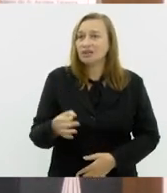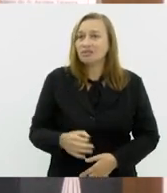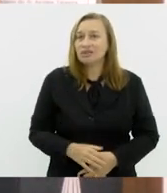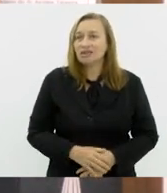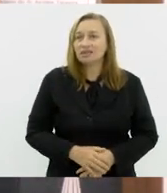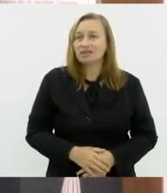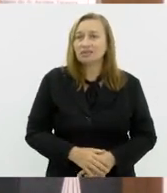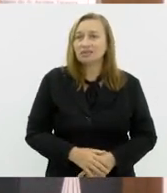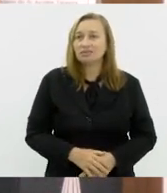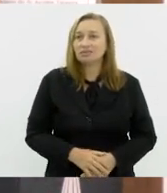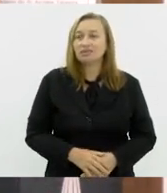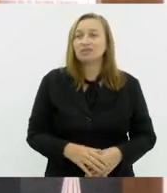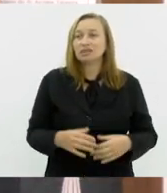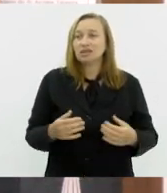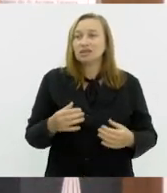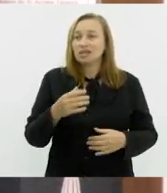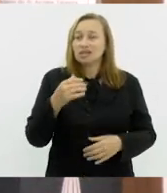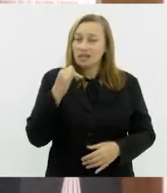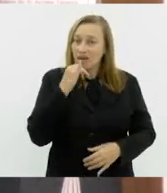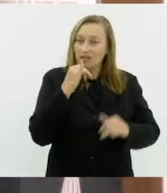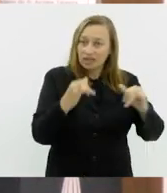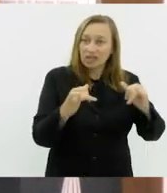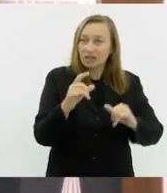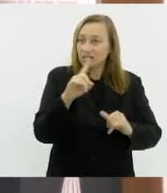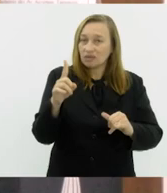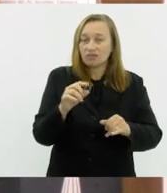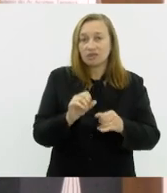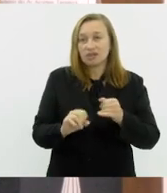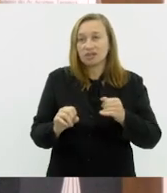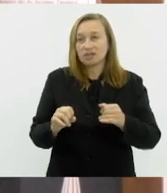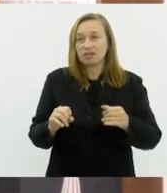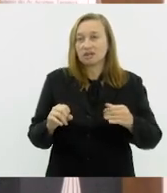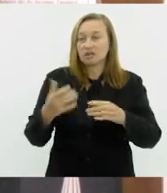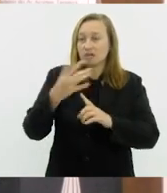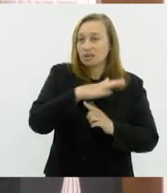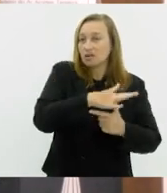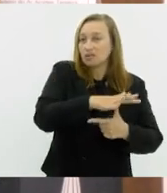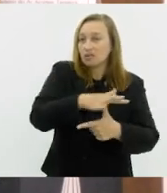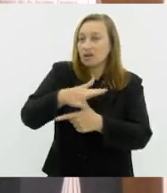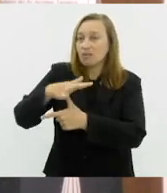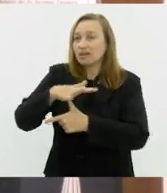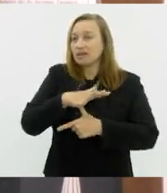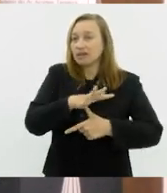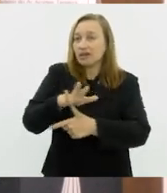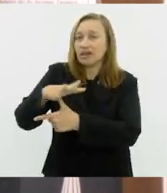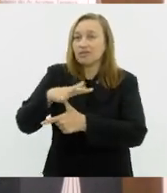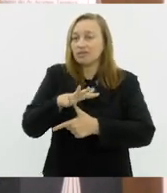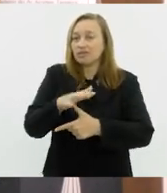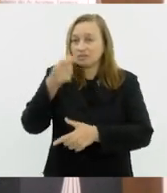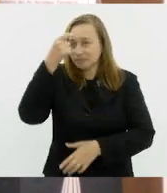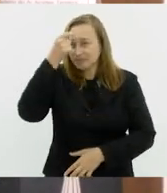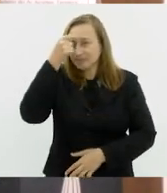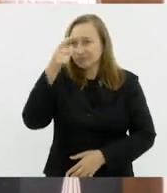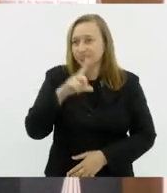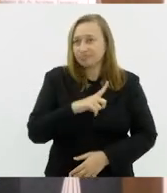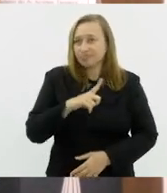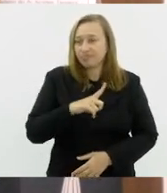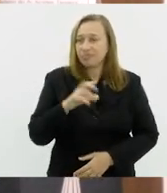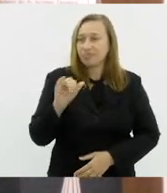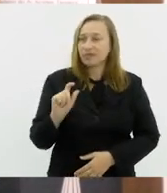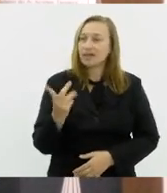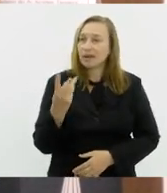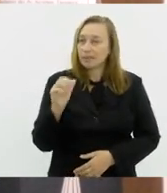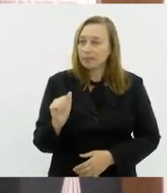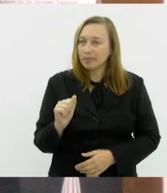estrangeiros, não farão os voos, porque eles têm consciência. É preciso conscientizar. Acho que está na hora de a gente entrar com uma campanha